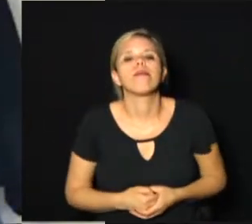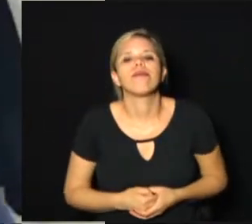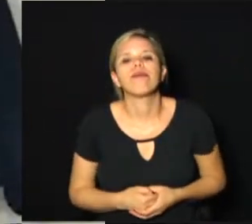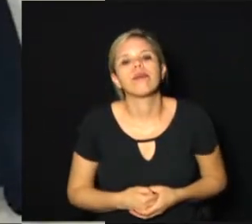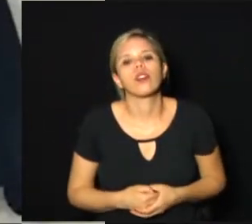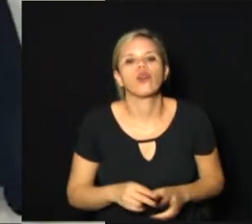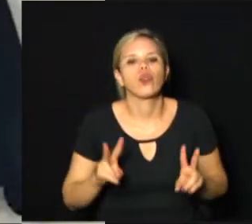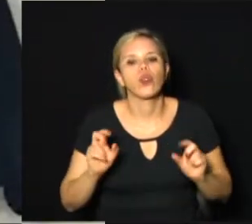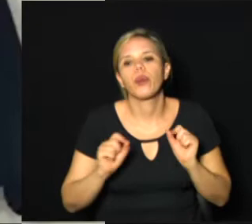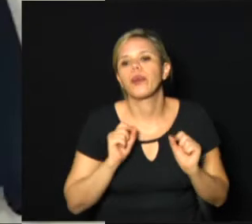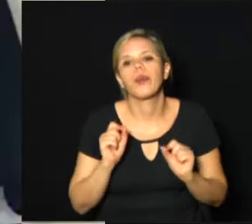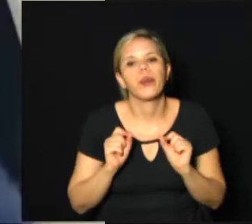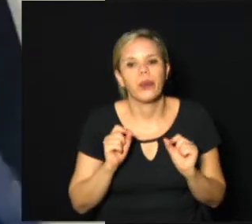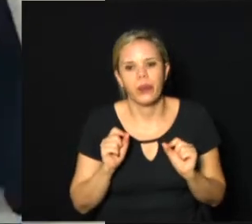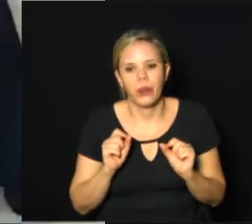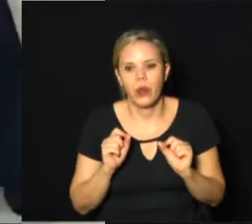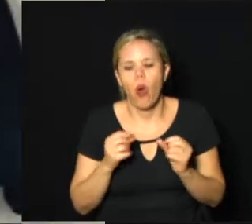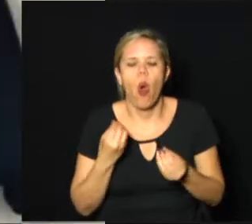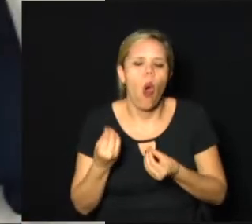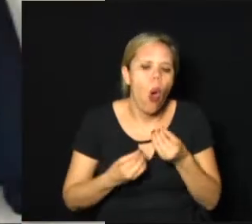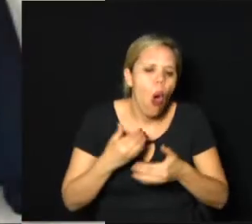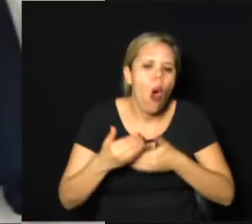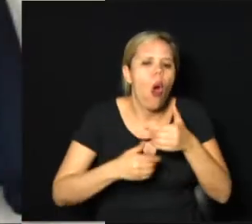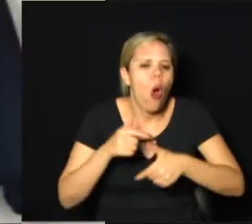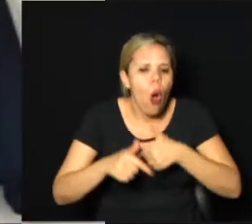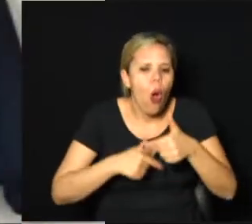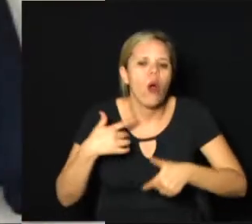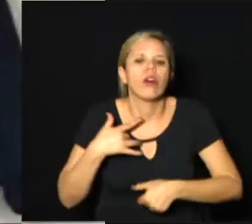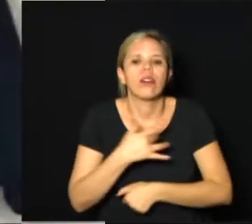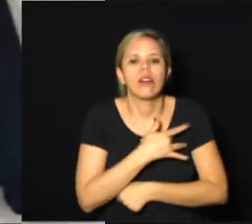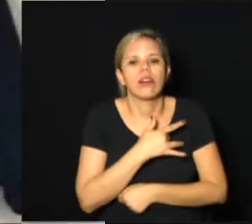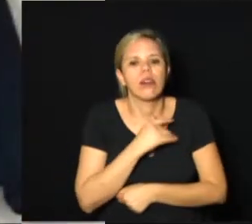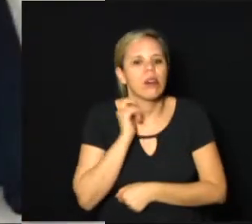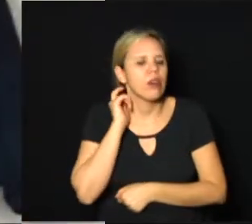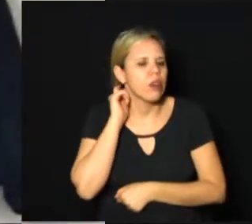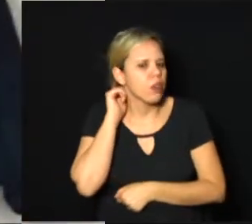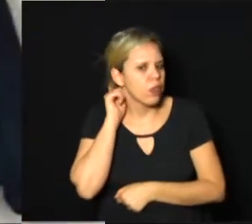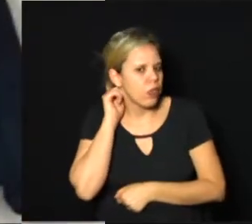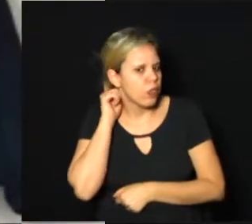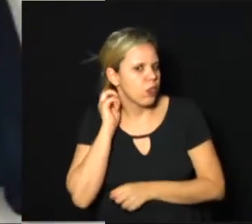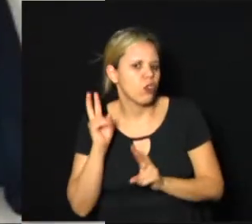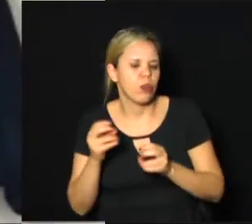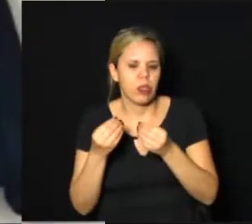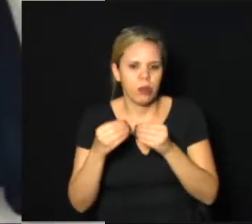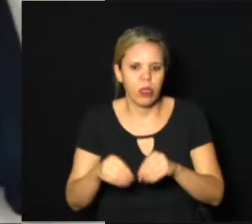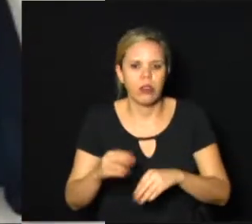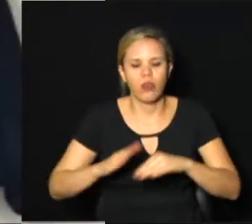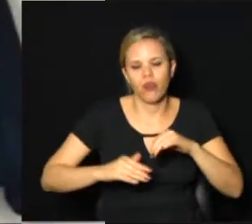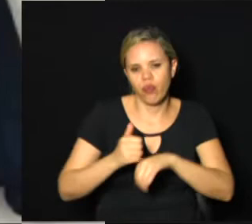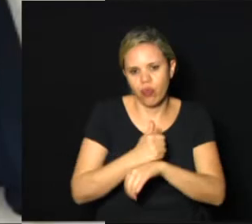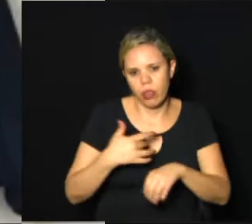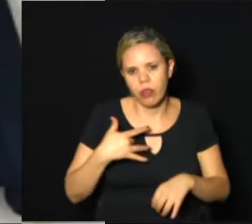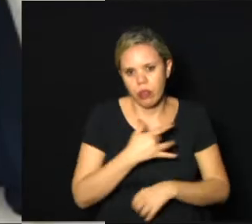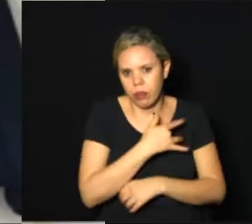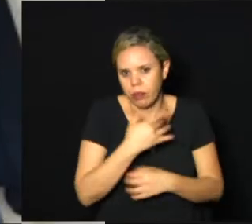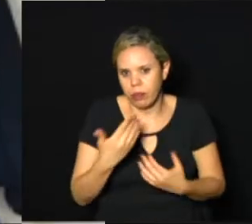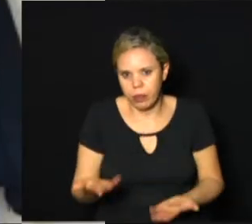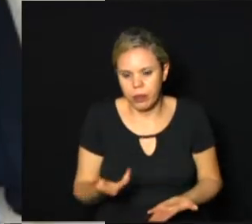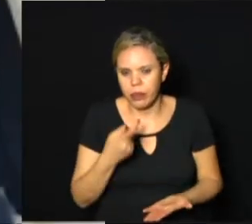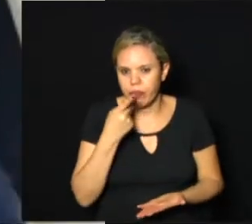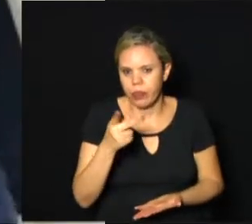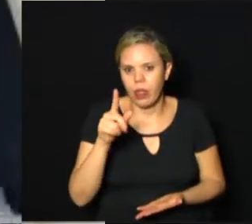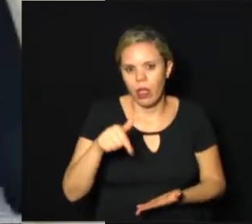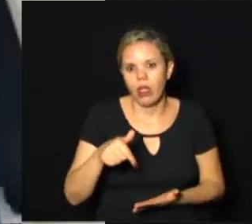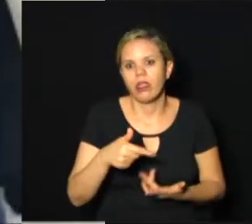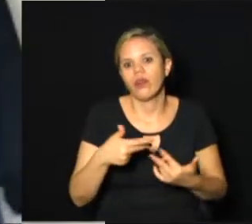informações a respeito de como andam os serviços de saúde, dos impactos nos profissionais de saúde. Então, eu diria que